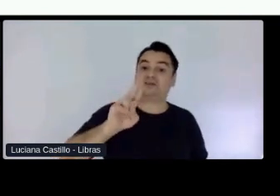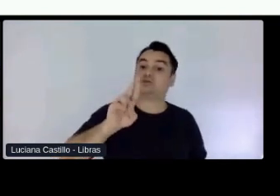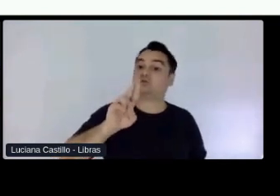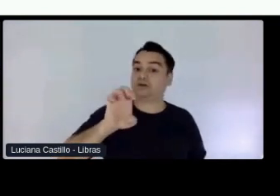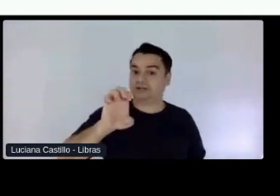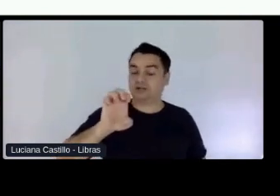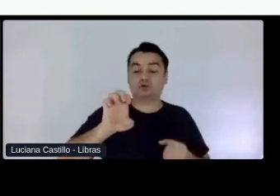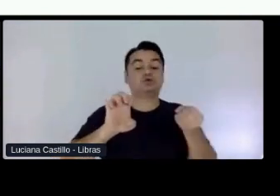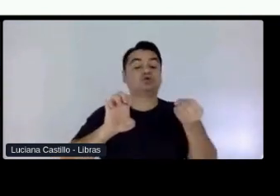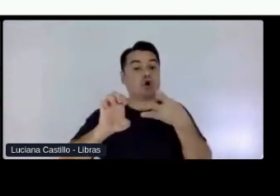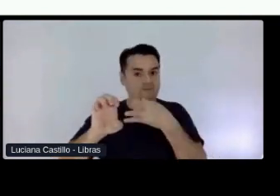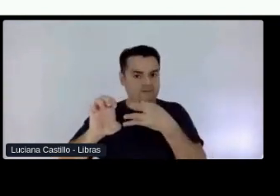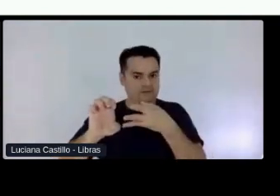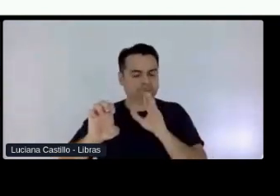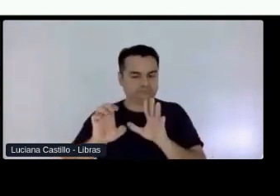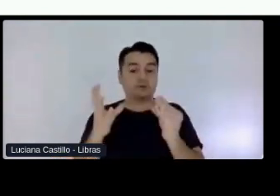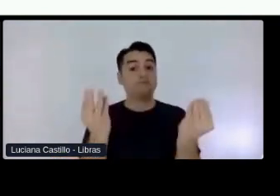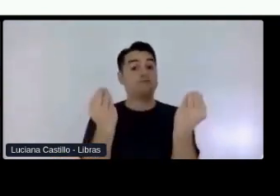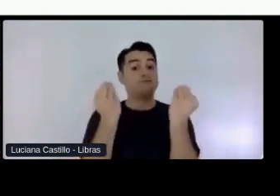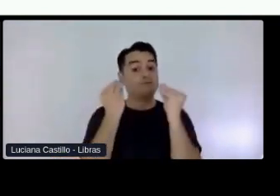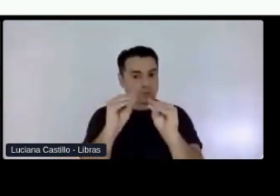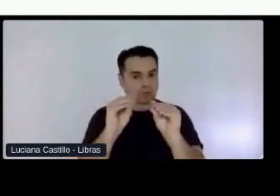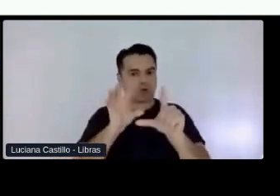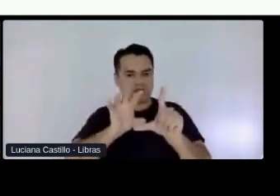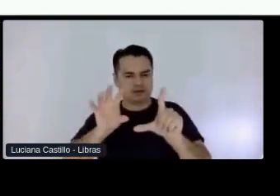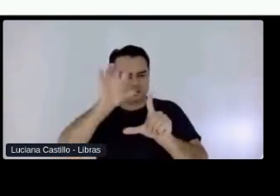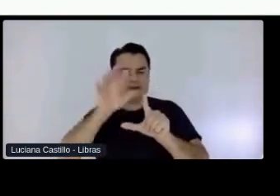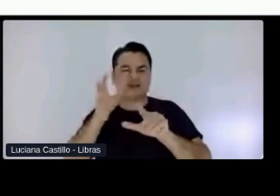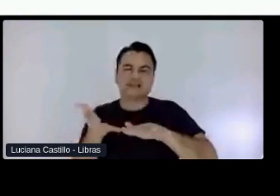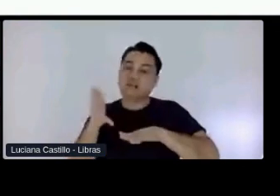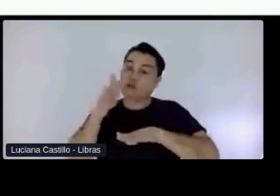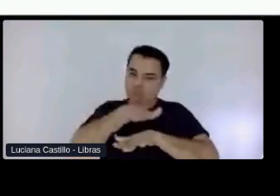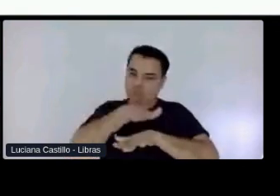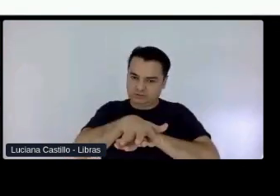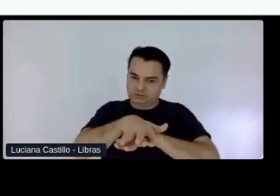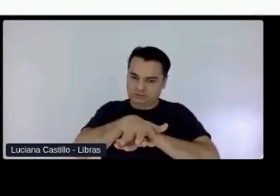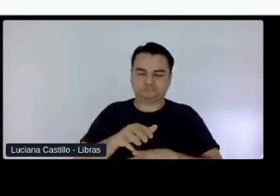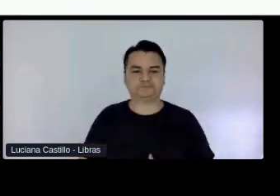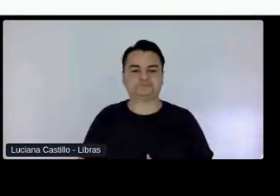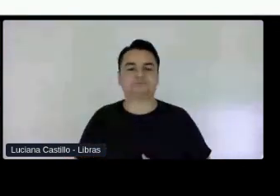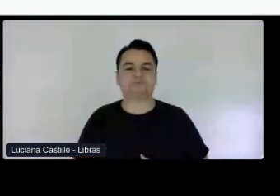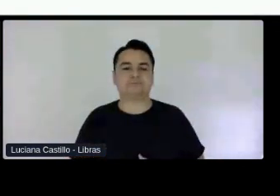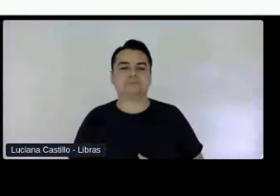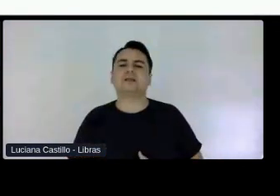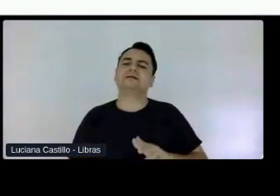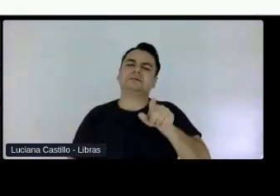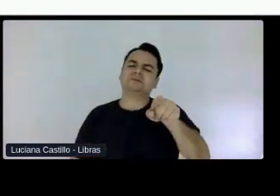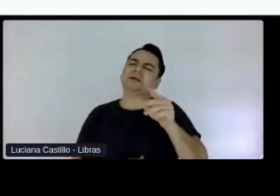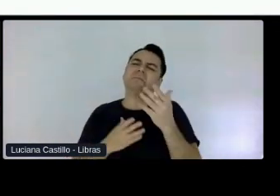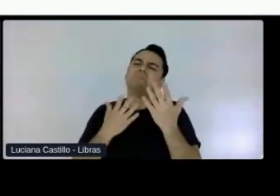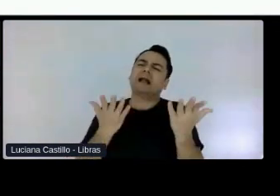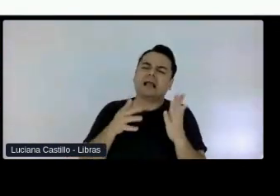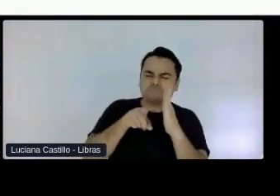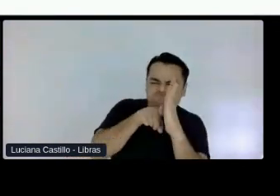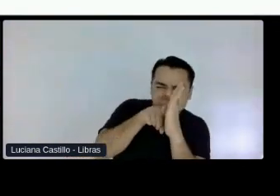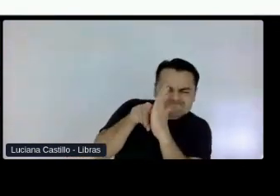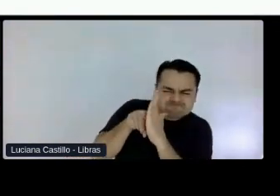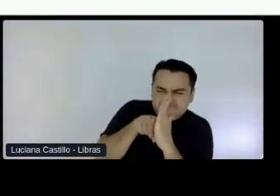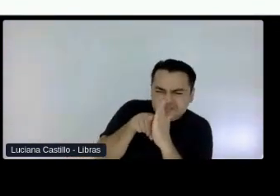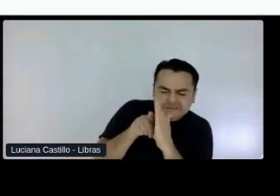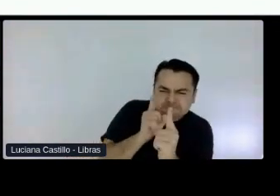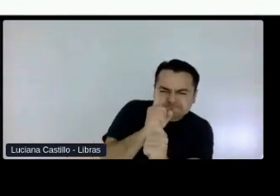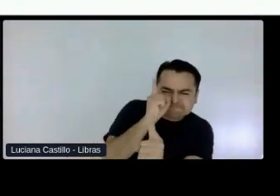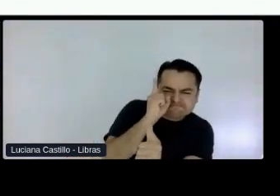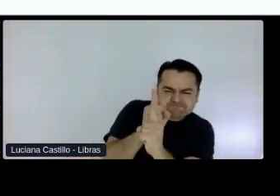e a gente vai inserir ela primeiramente no dashboard de inclusão. Então, o objetivo do diagnóstico é